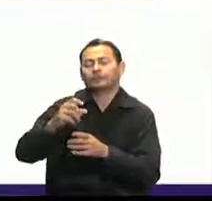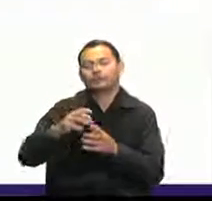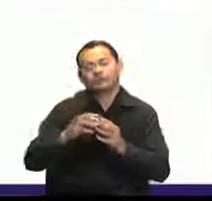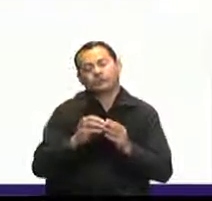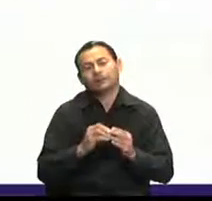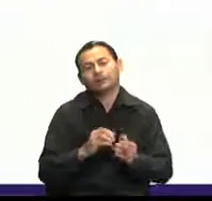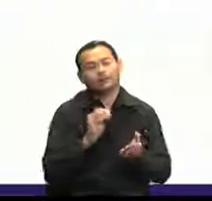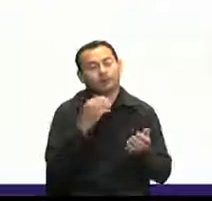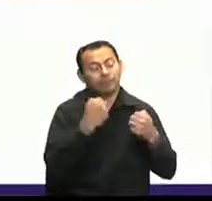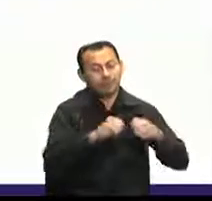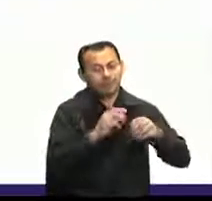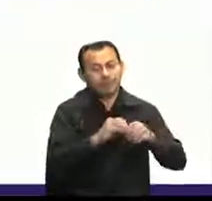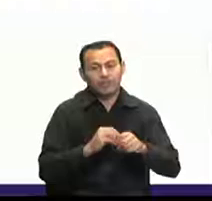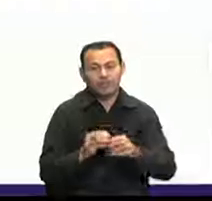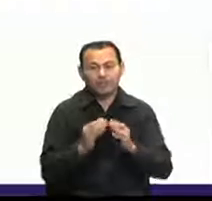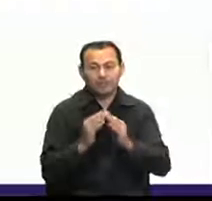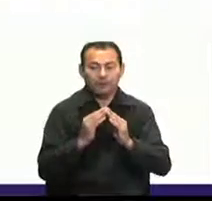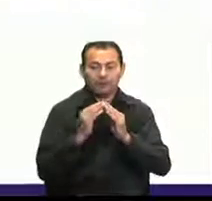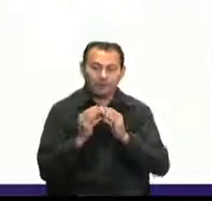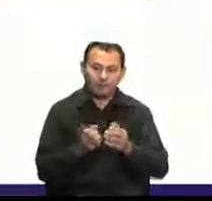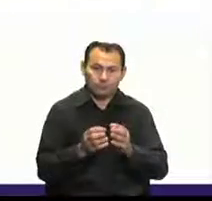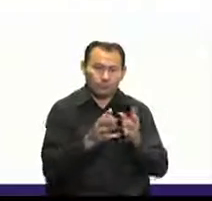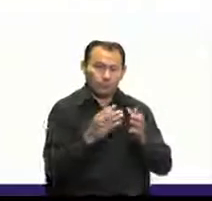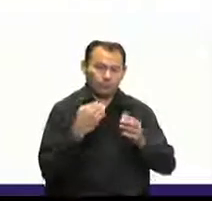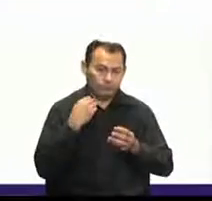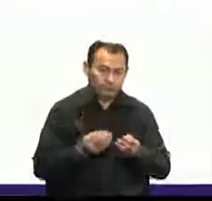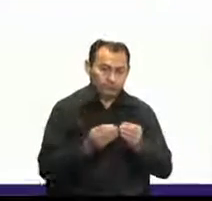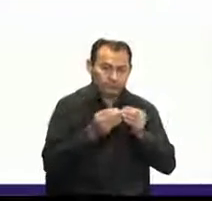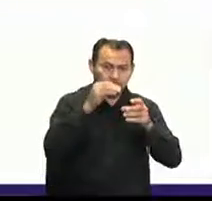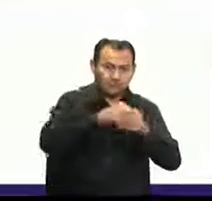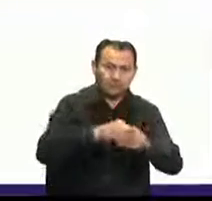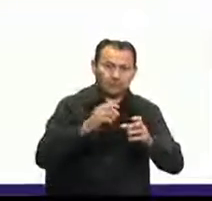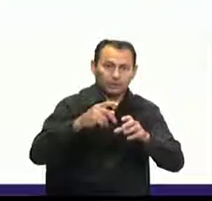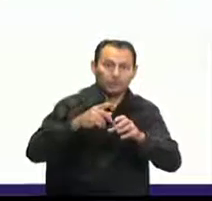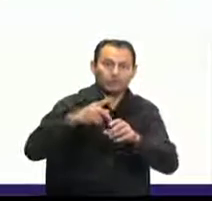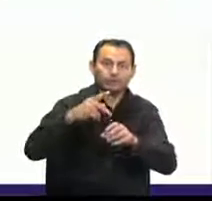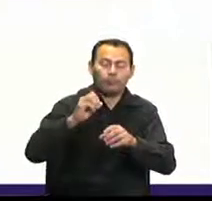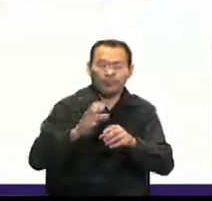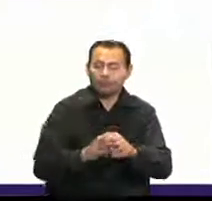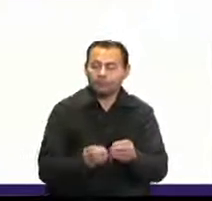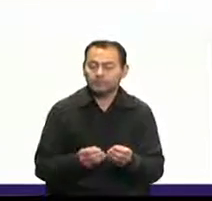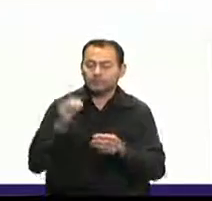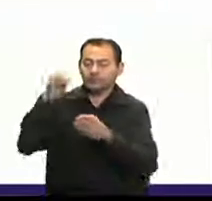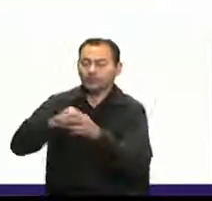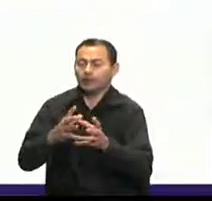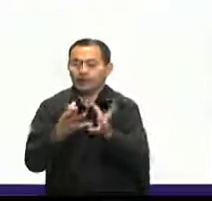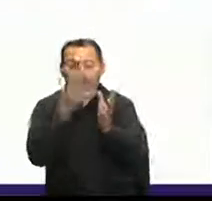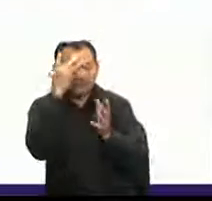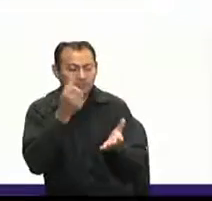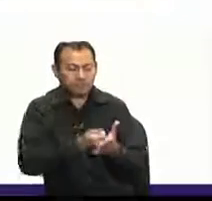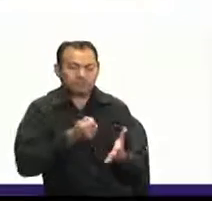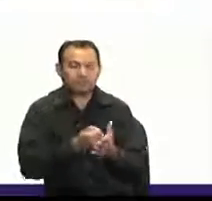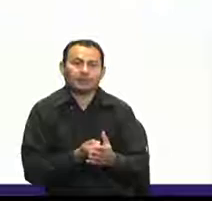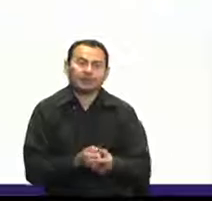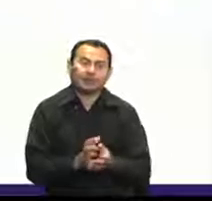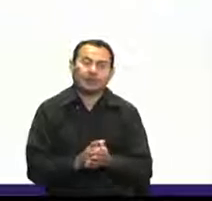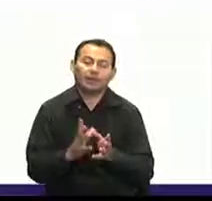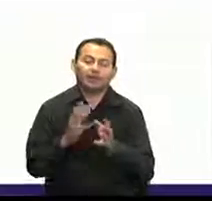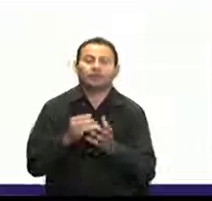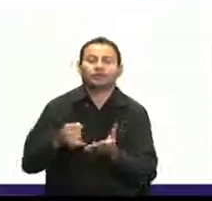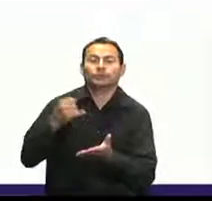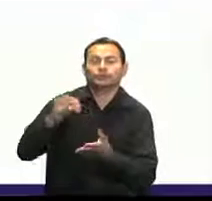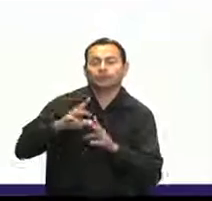you para o poupador o banco paga uma taxa de juros para o tomador ele cobra uma taxa de